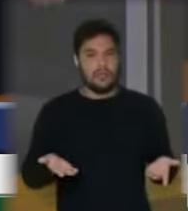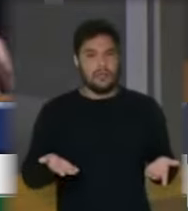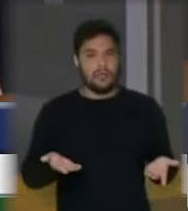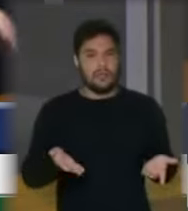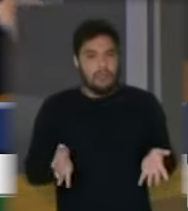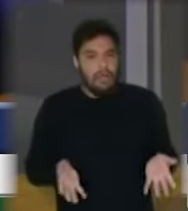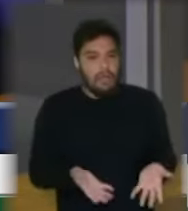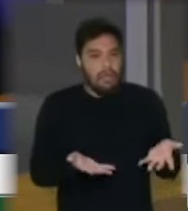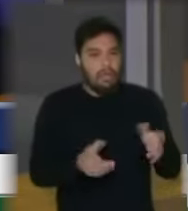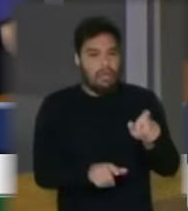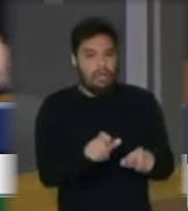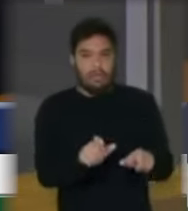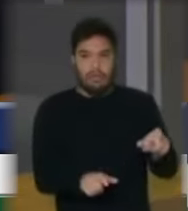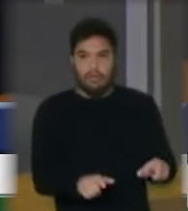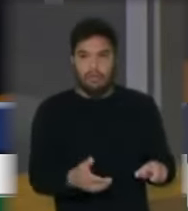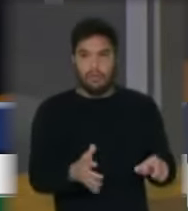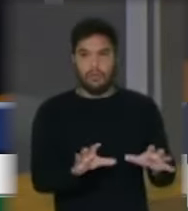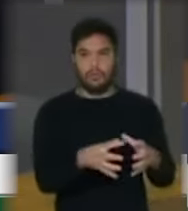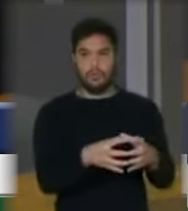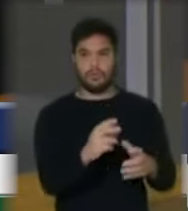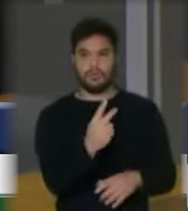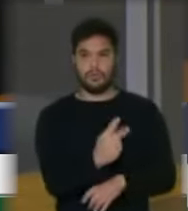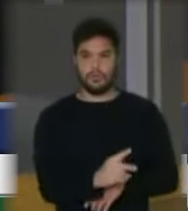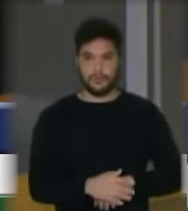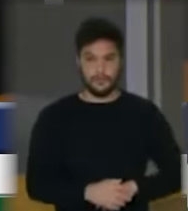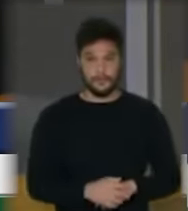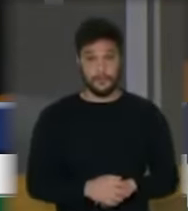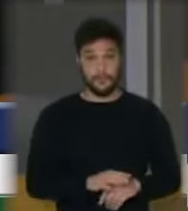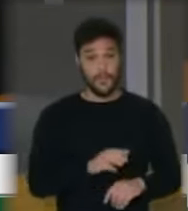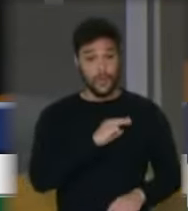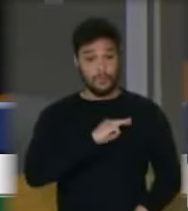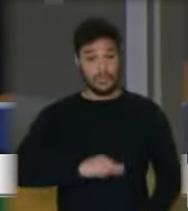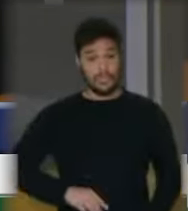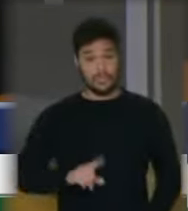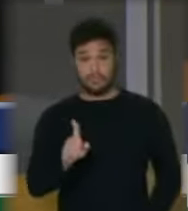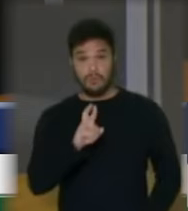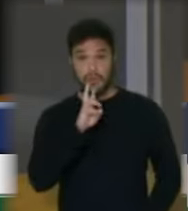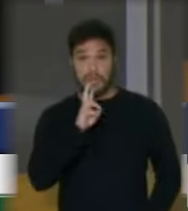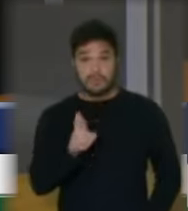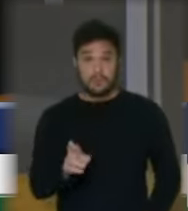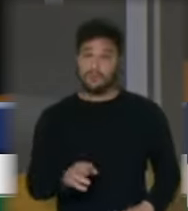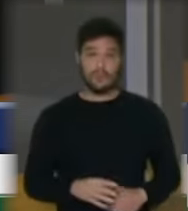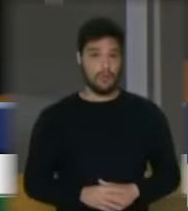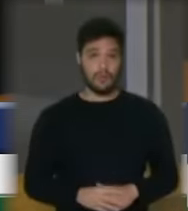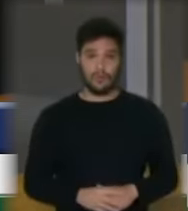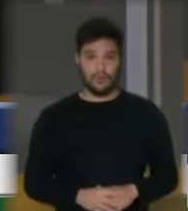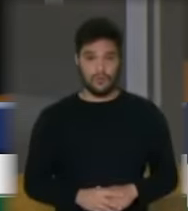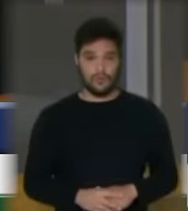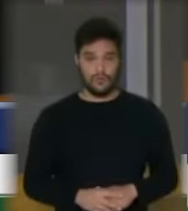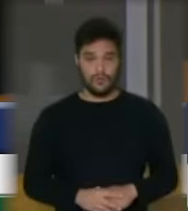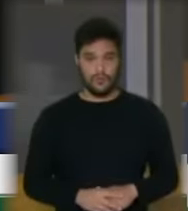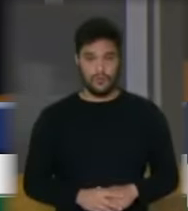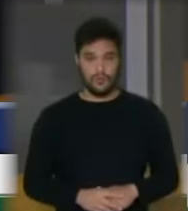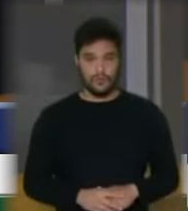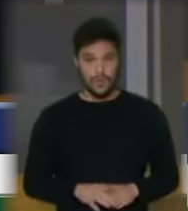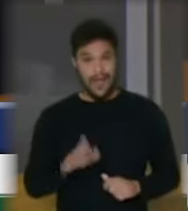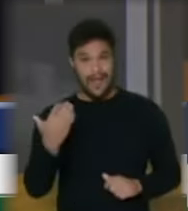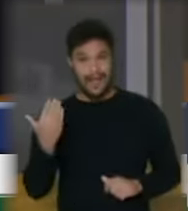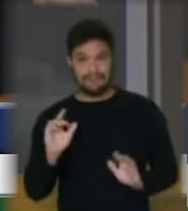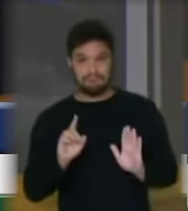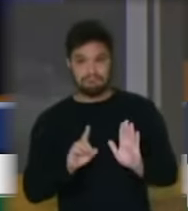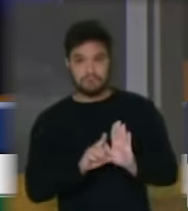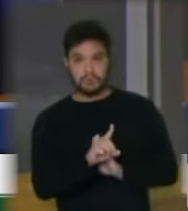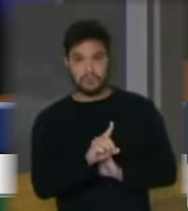que estava lá. O ministro não respondeu perguntas. O ministro, quando questionado sobre